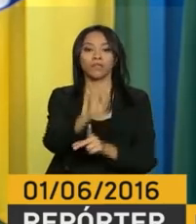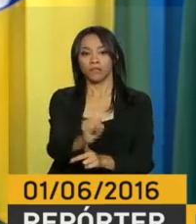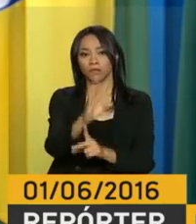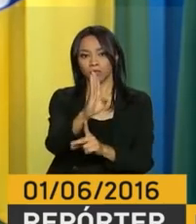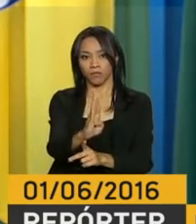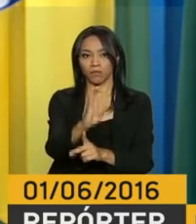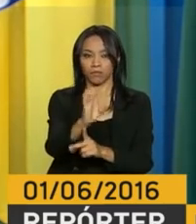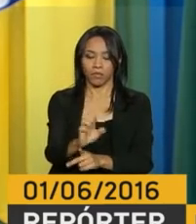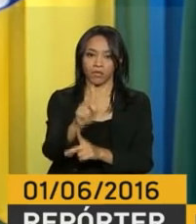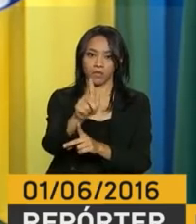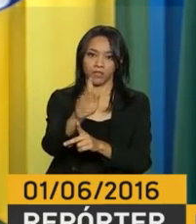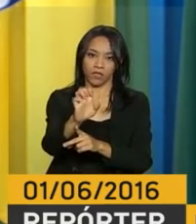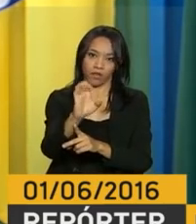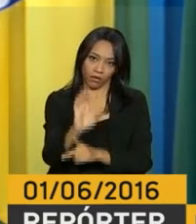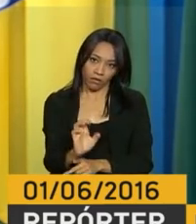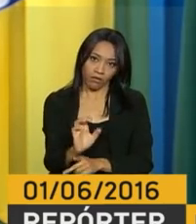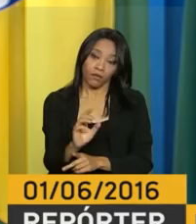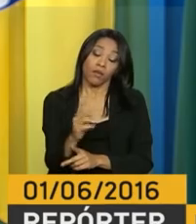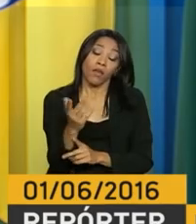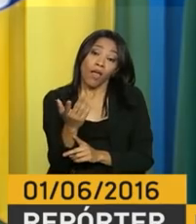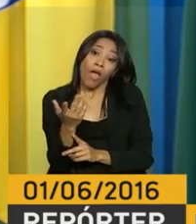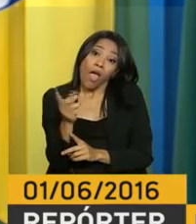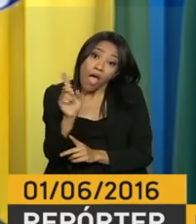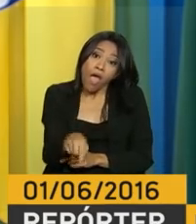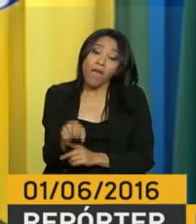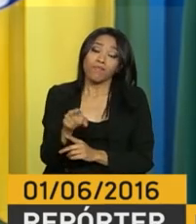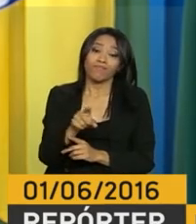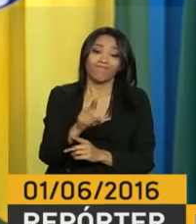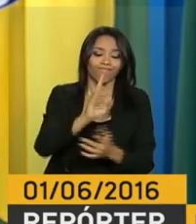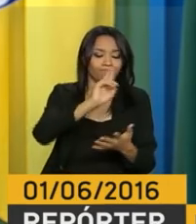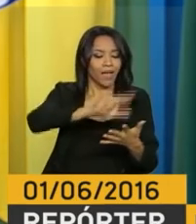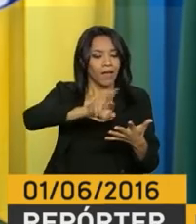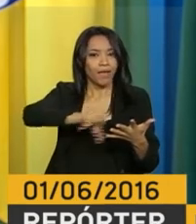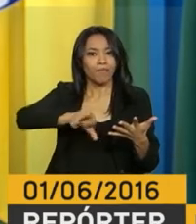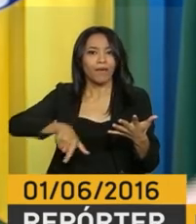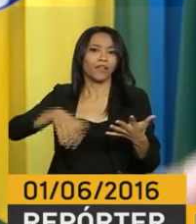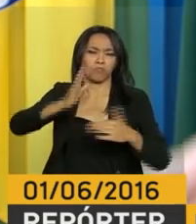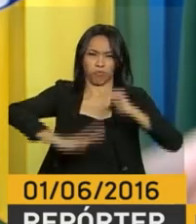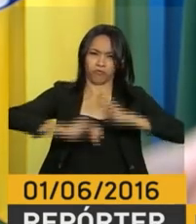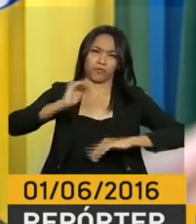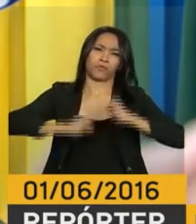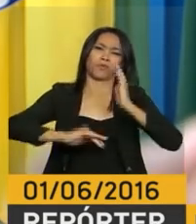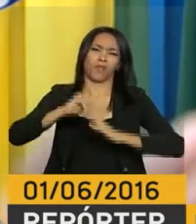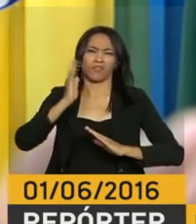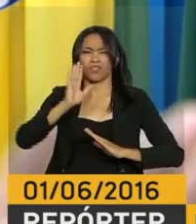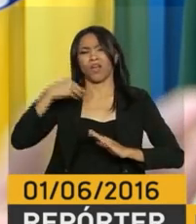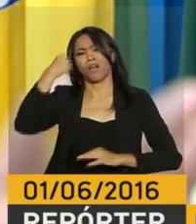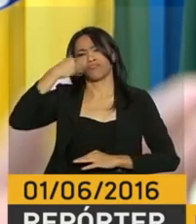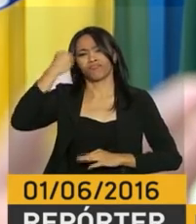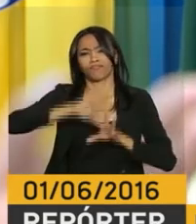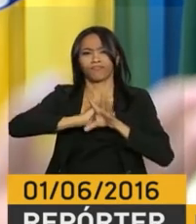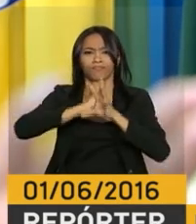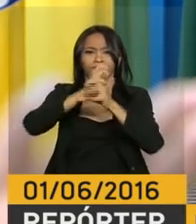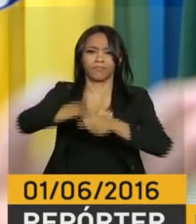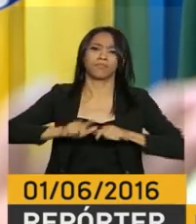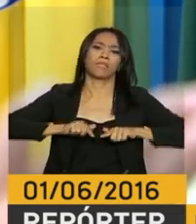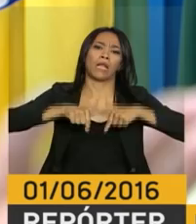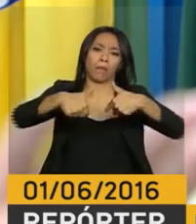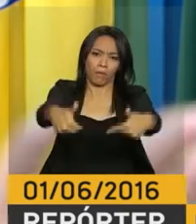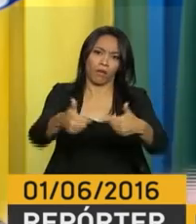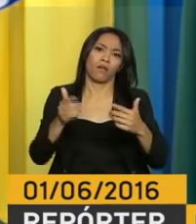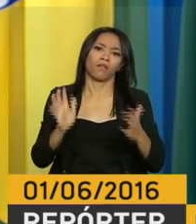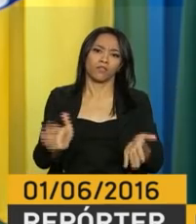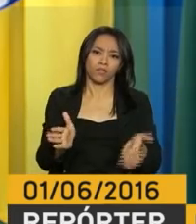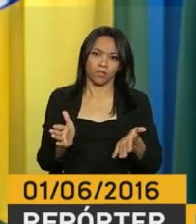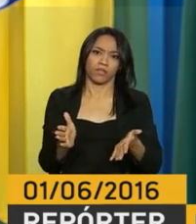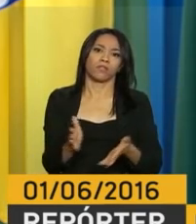naturalmente são profissionais com relevantes serviços já prestados ao Brasil